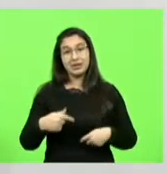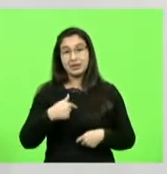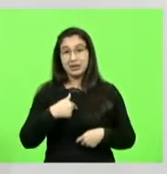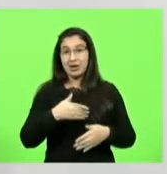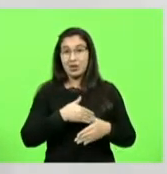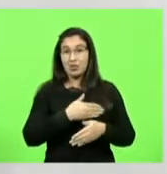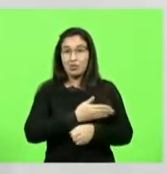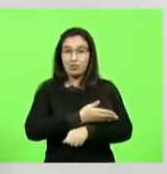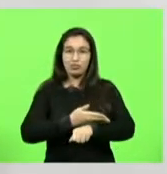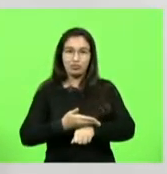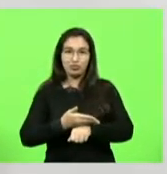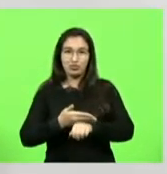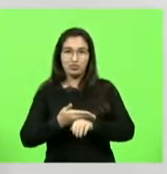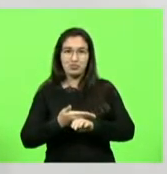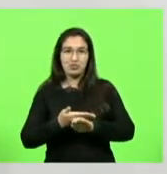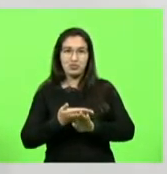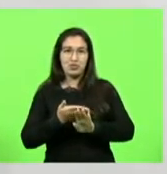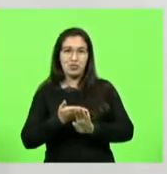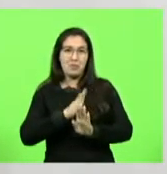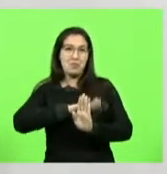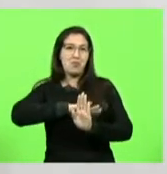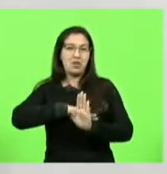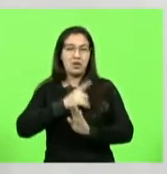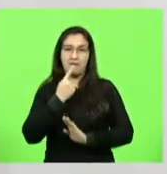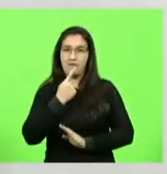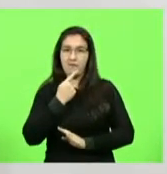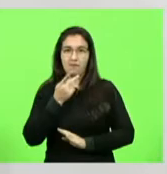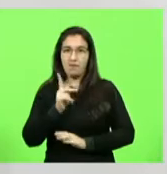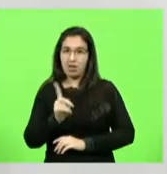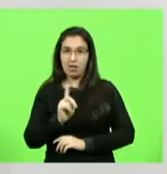falar pelas costas, eu falo pela frente.